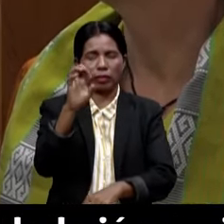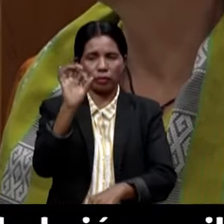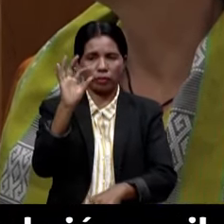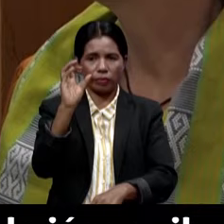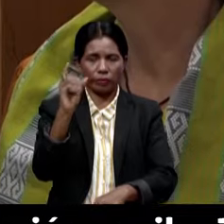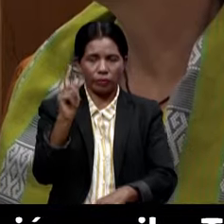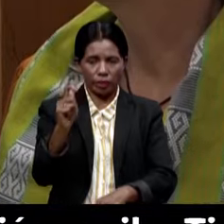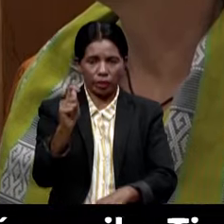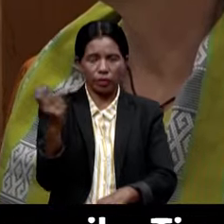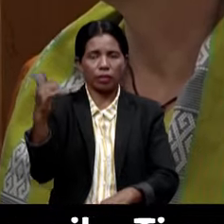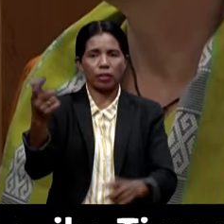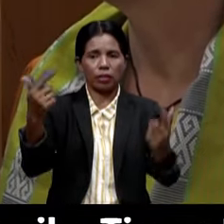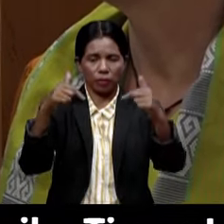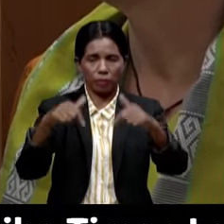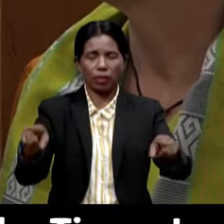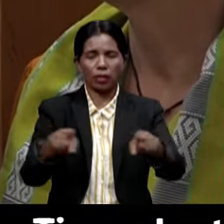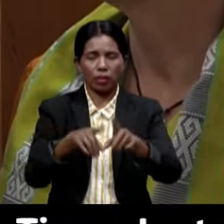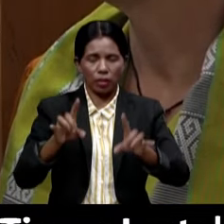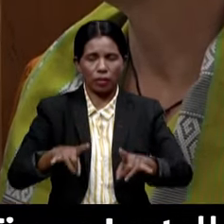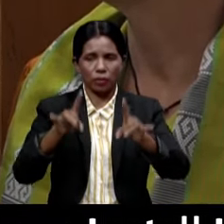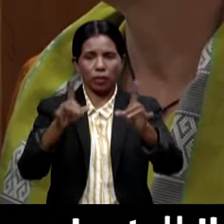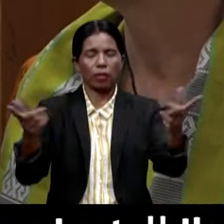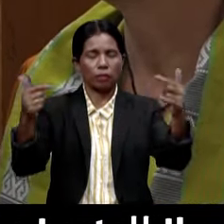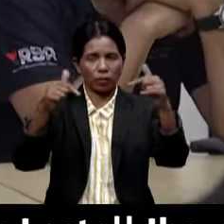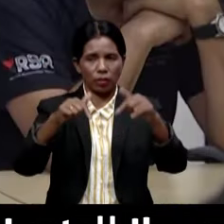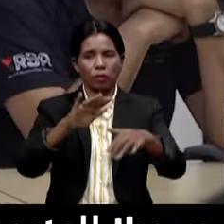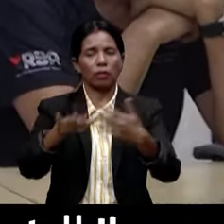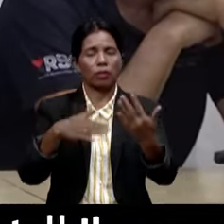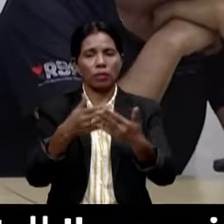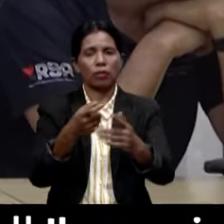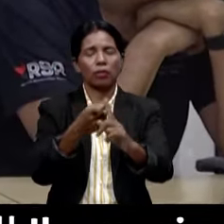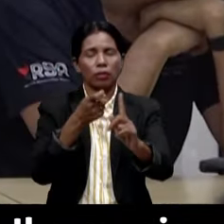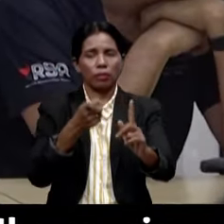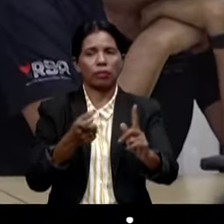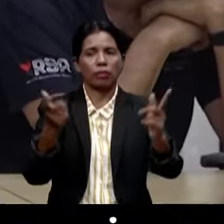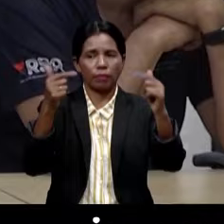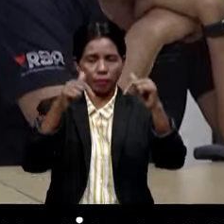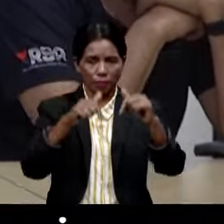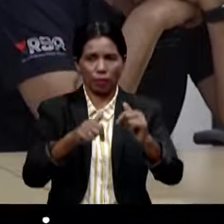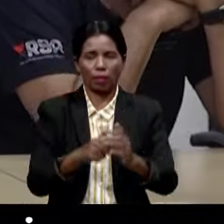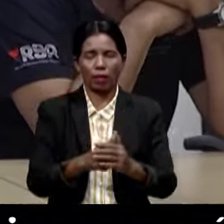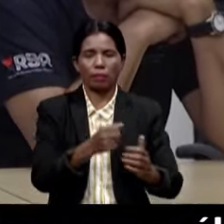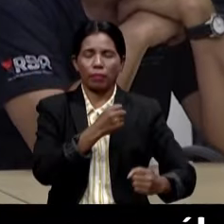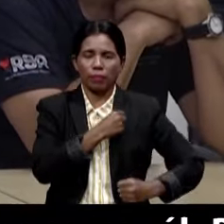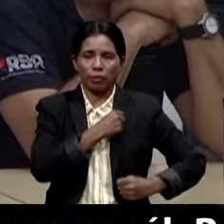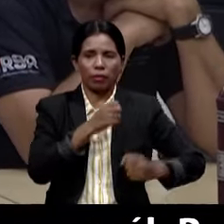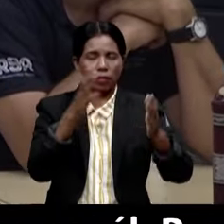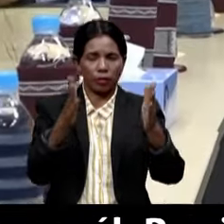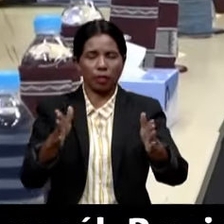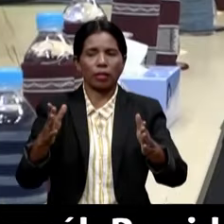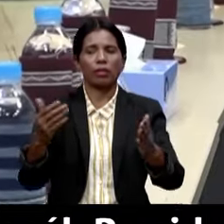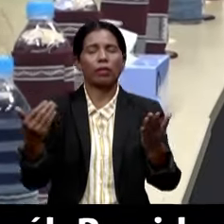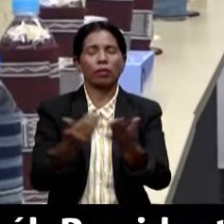mais, mais ainda sem mais, Austrália mais sem mais, vai ser silo que não vem a ruga, ser nem a militar ser mais sem